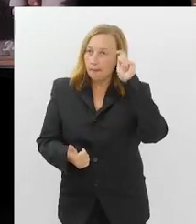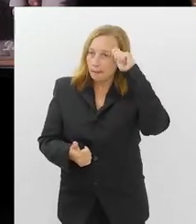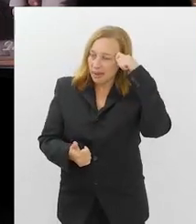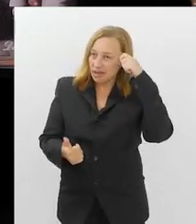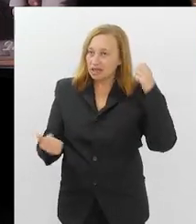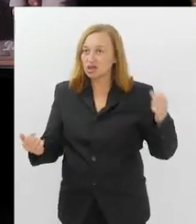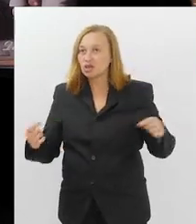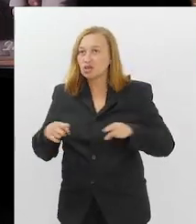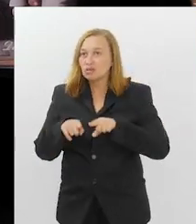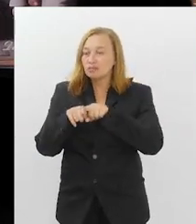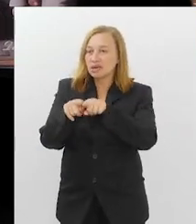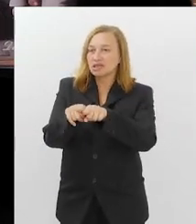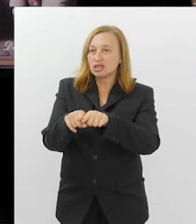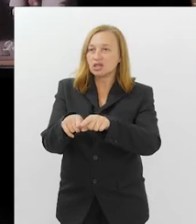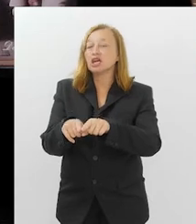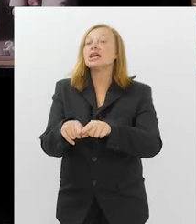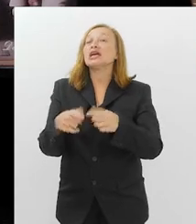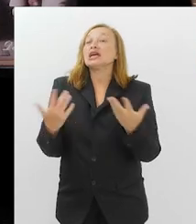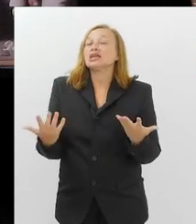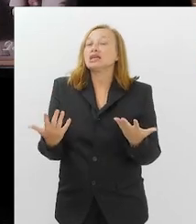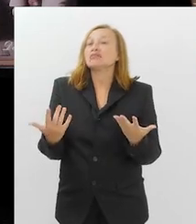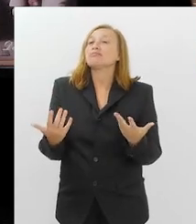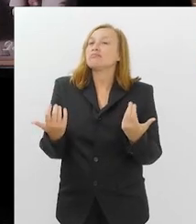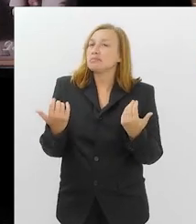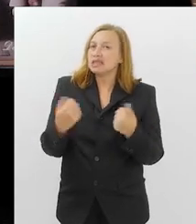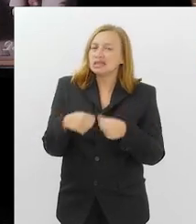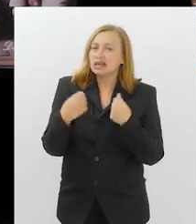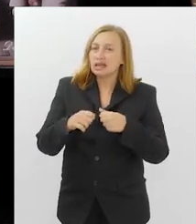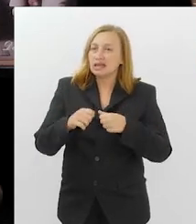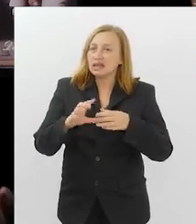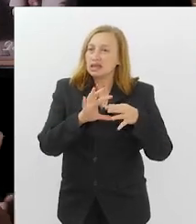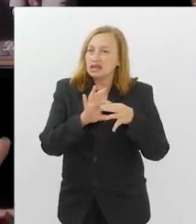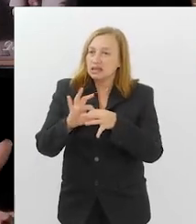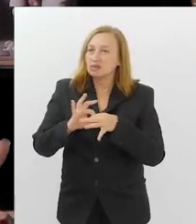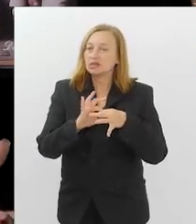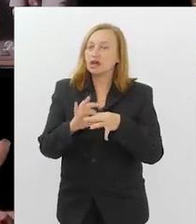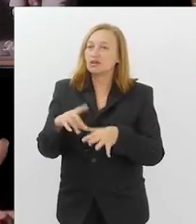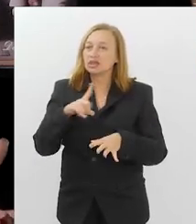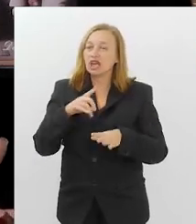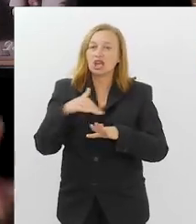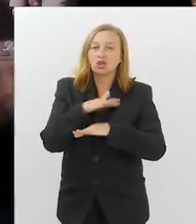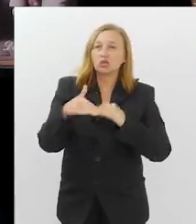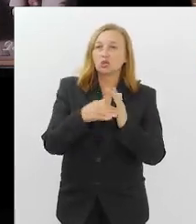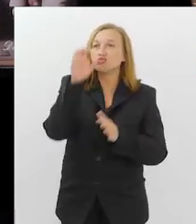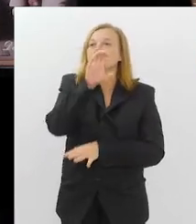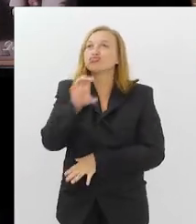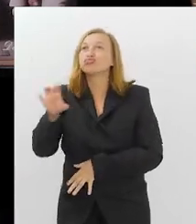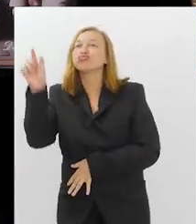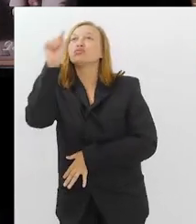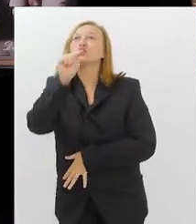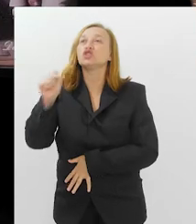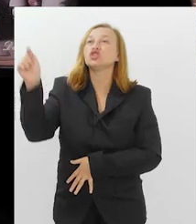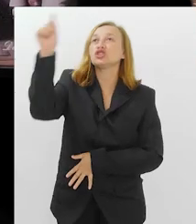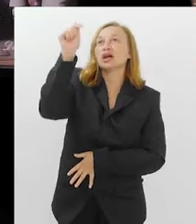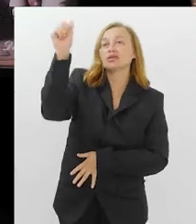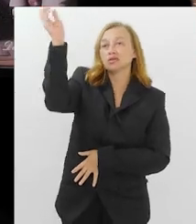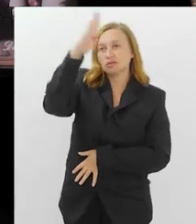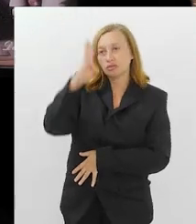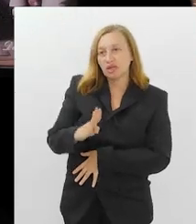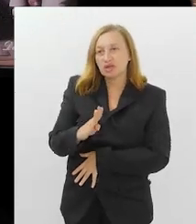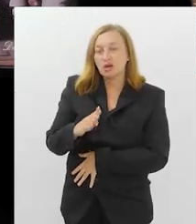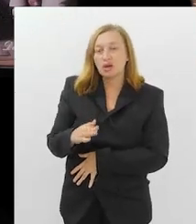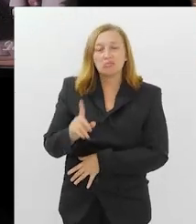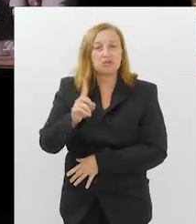daí deveria se valer em todos os estados do país. Isso não acontece.